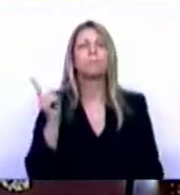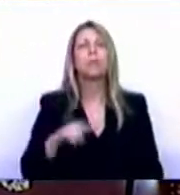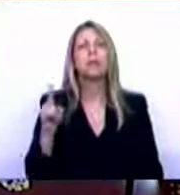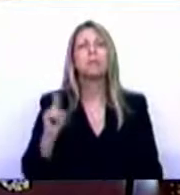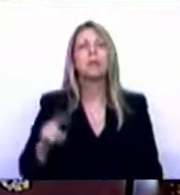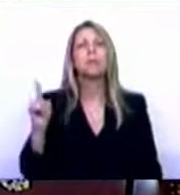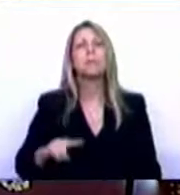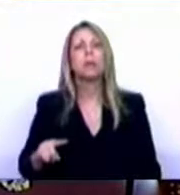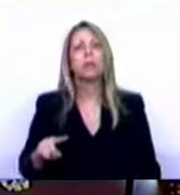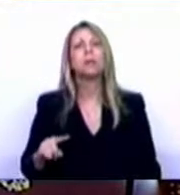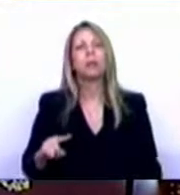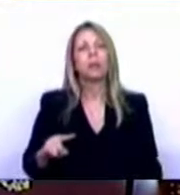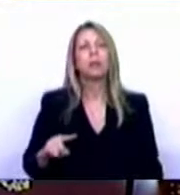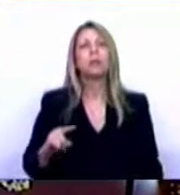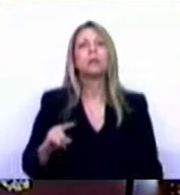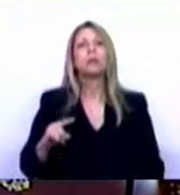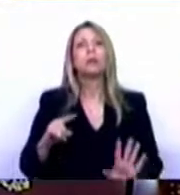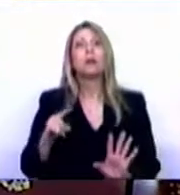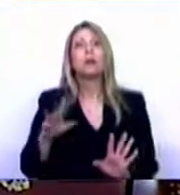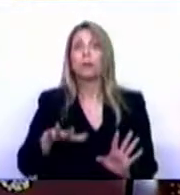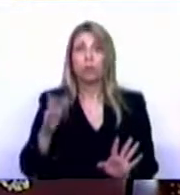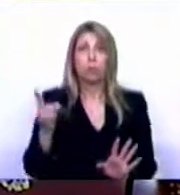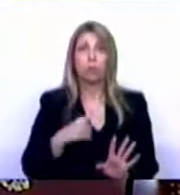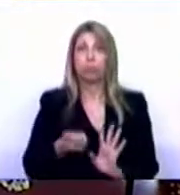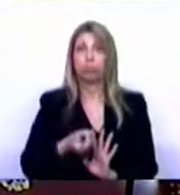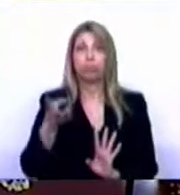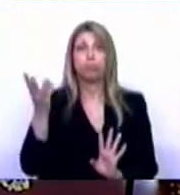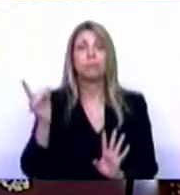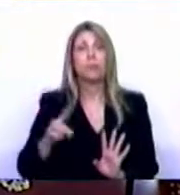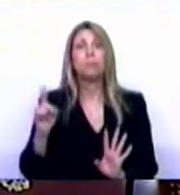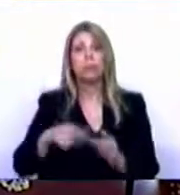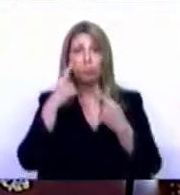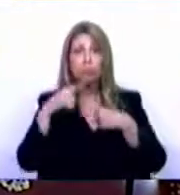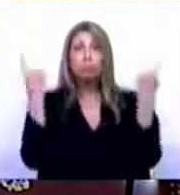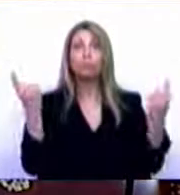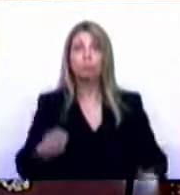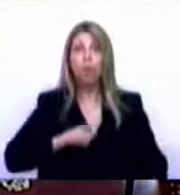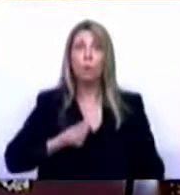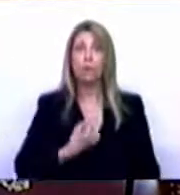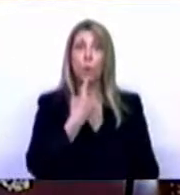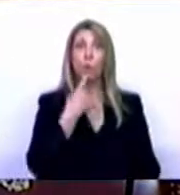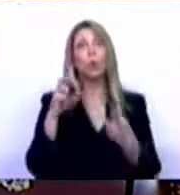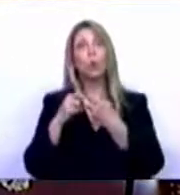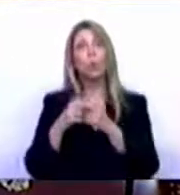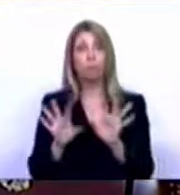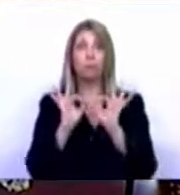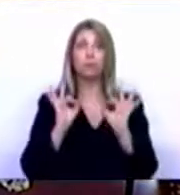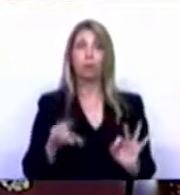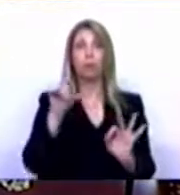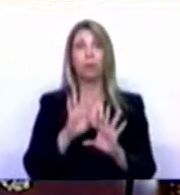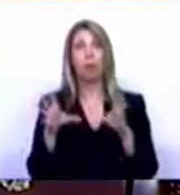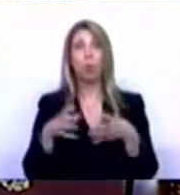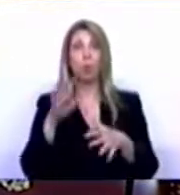várias circunstâncias têm manifestado a sua profunda preocupação com este problema, como aliás o tem feito o Grupo Parlamentar